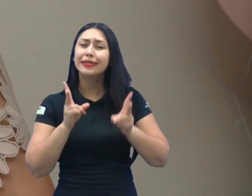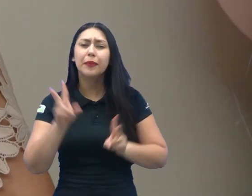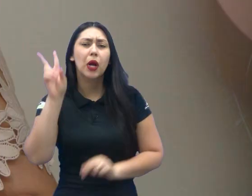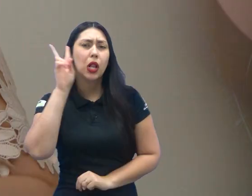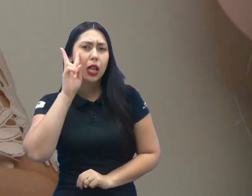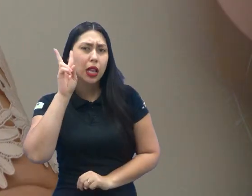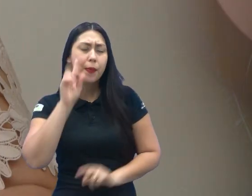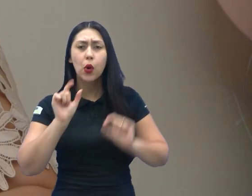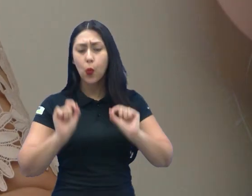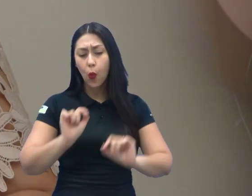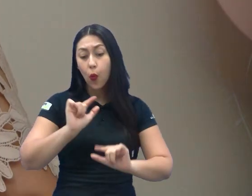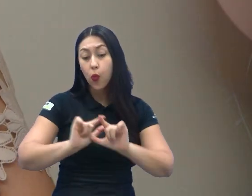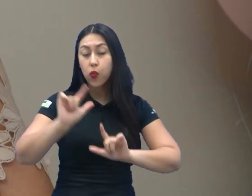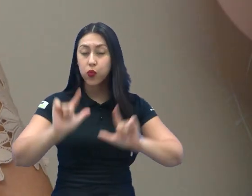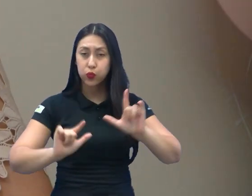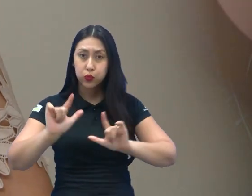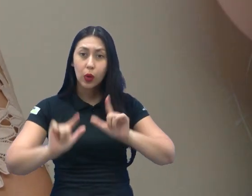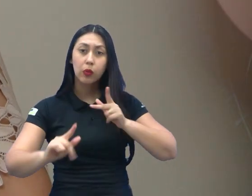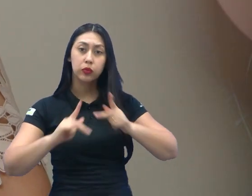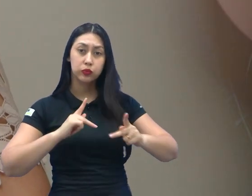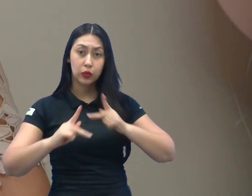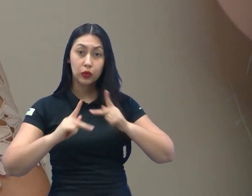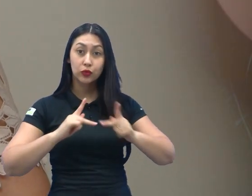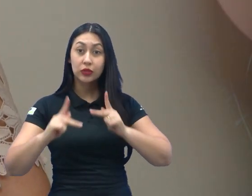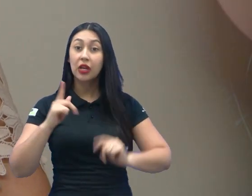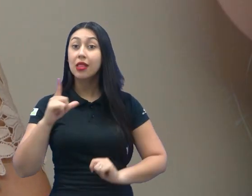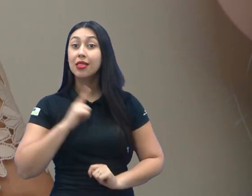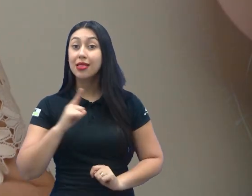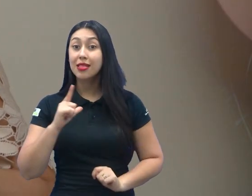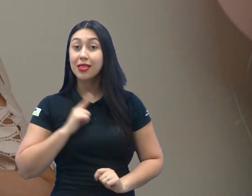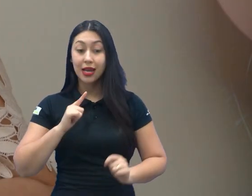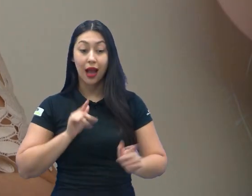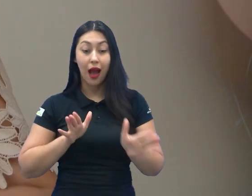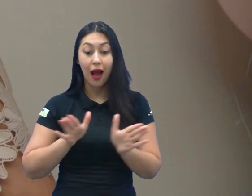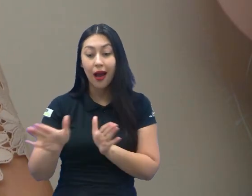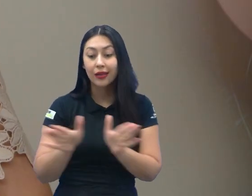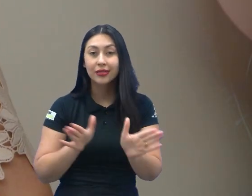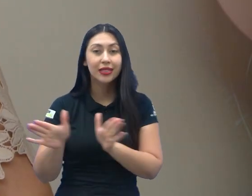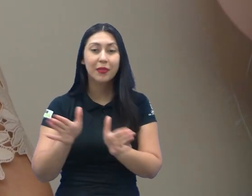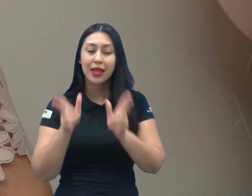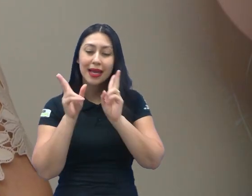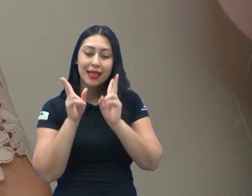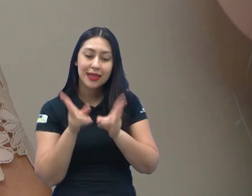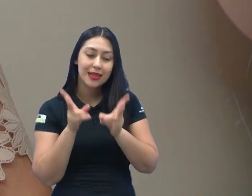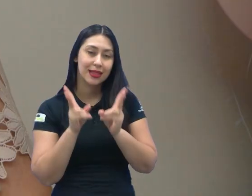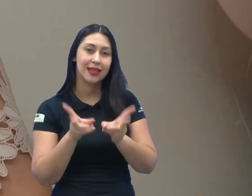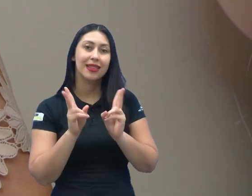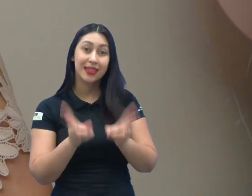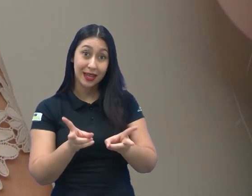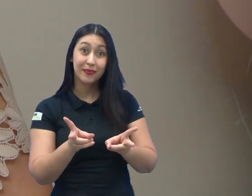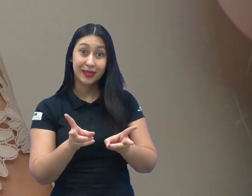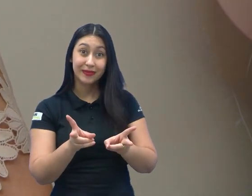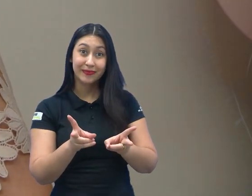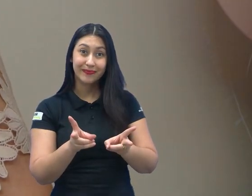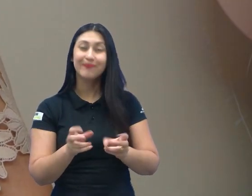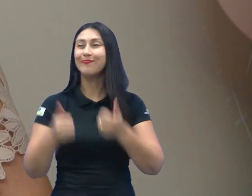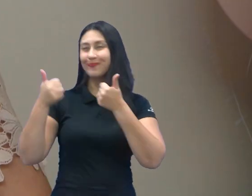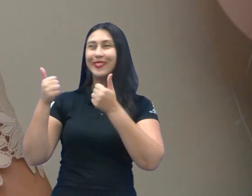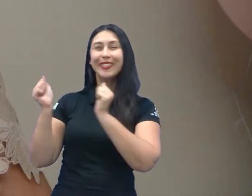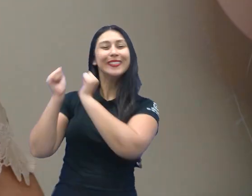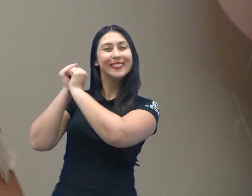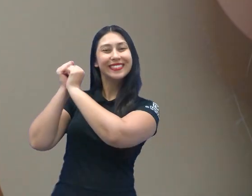a TV Câmara de São José dos Campos conta com essa acessibilidade em toda a nossa programação. Tami, vamos